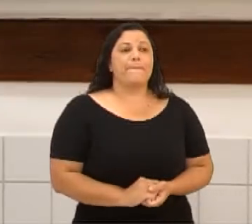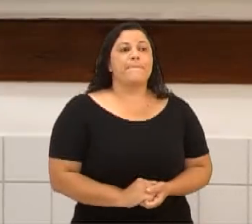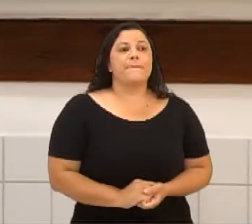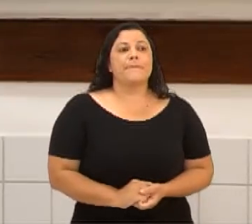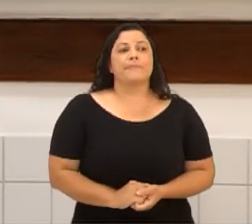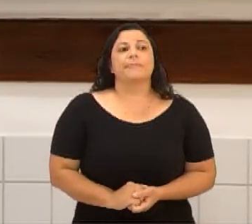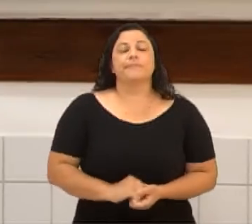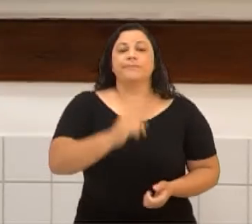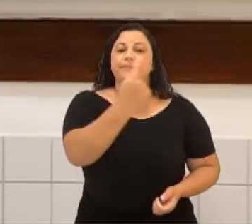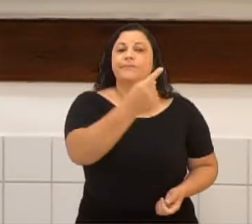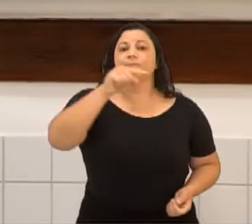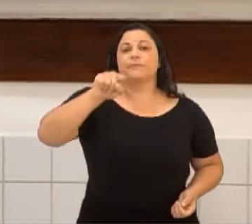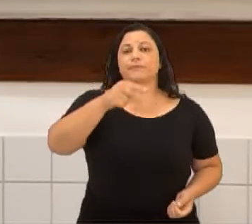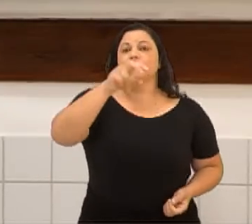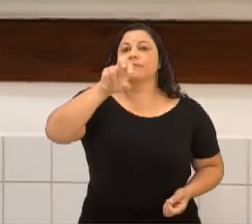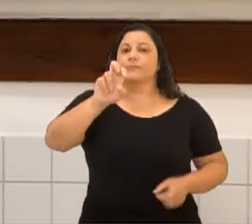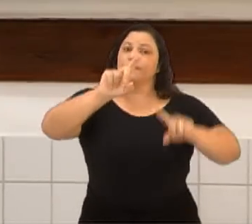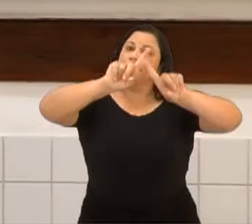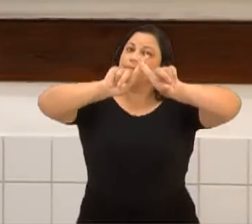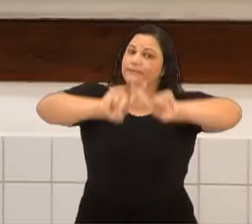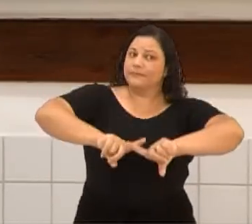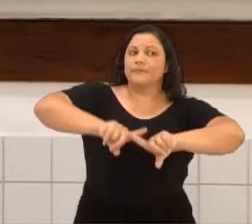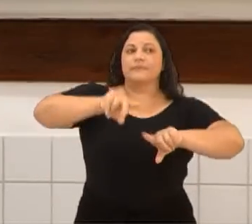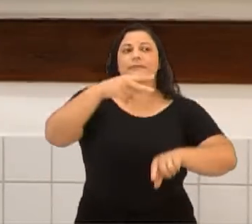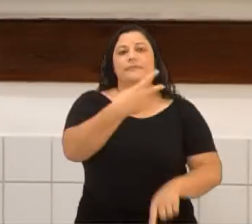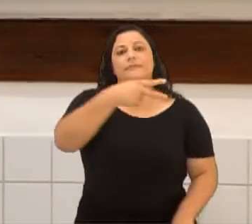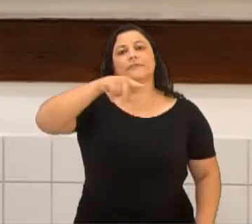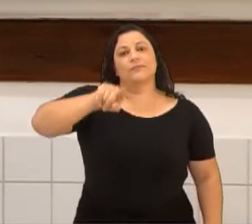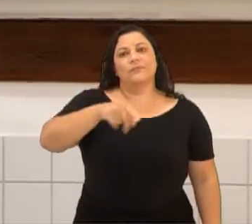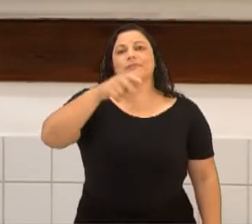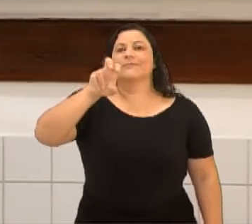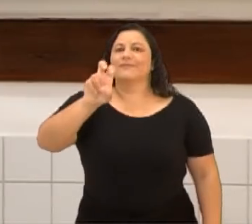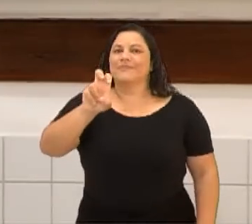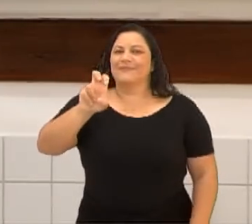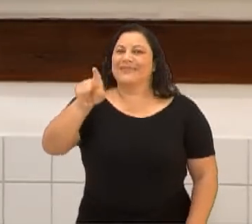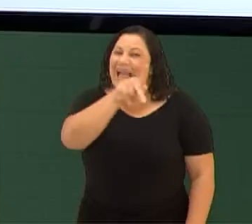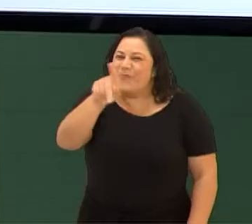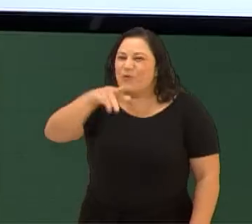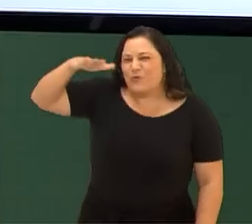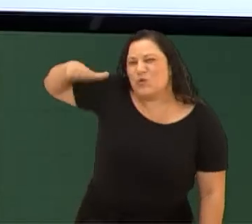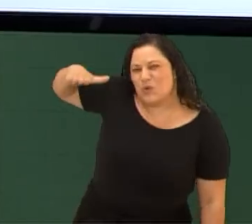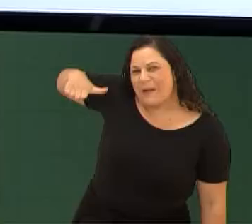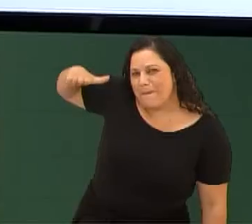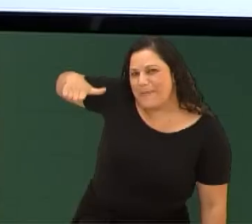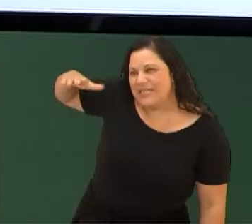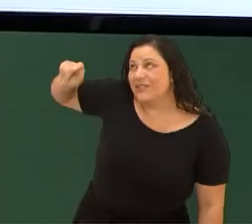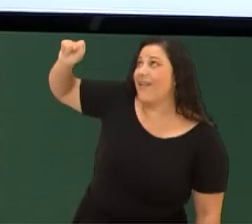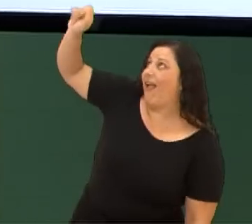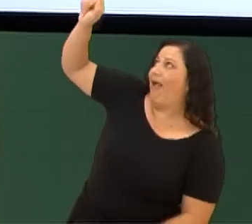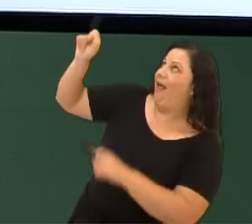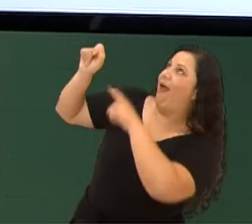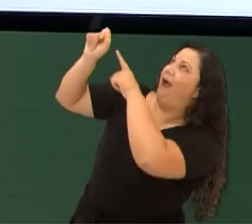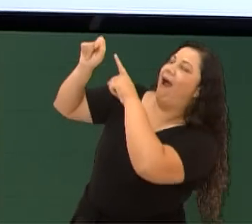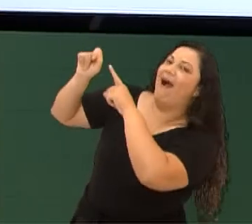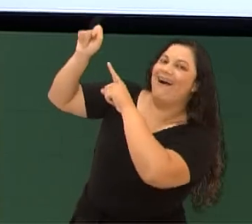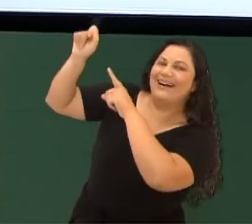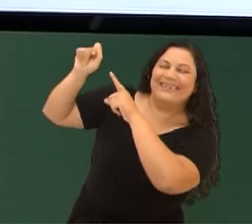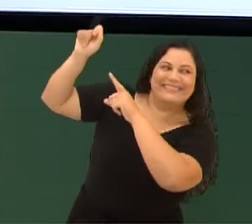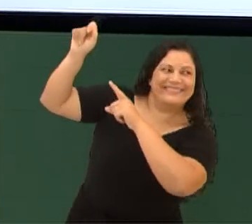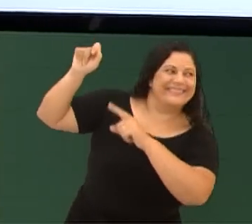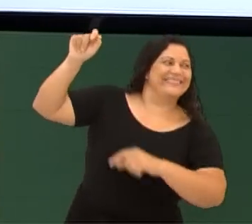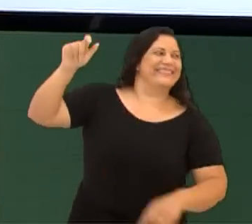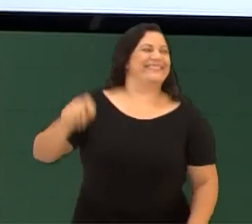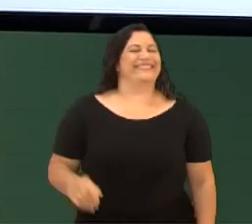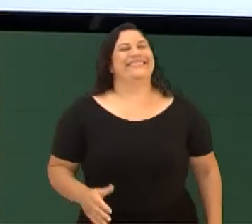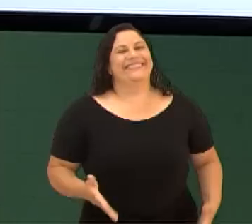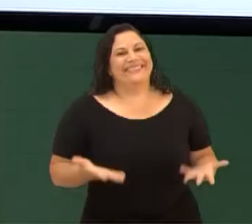1,5 vezes 2,5. A prof é baixinha, né? Tem que erguer o braço lá no alto. Mas faz